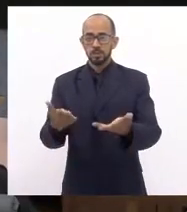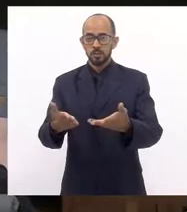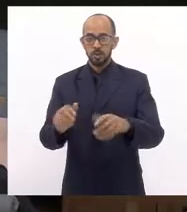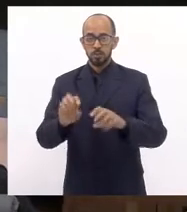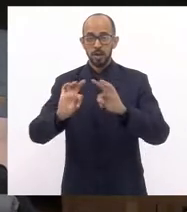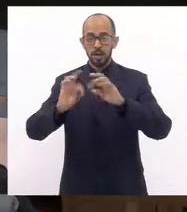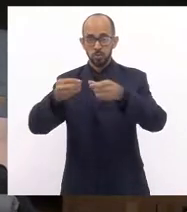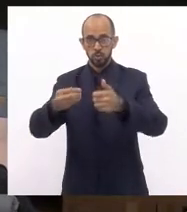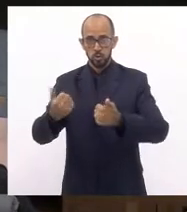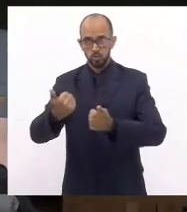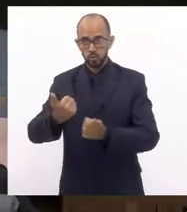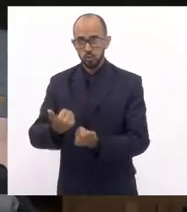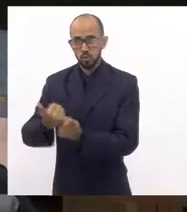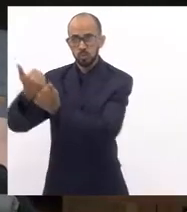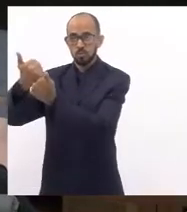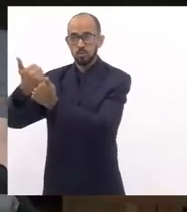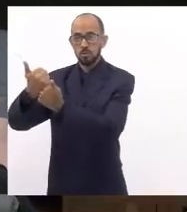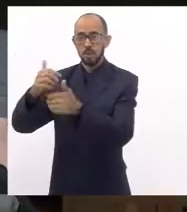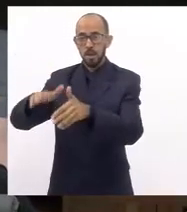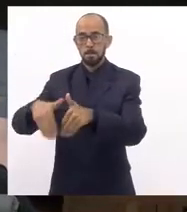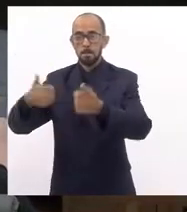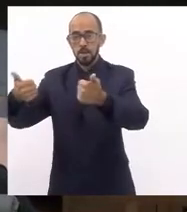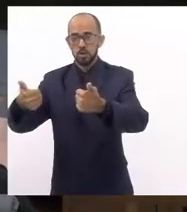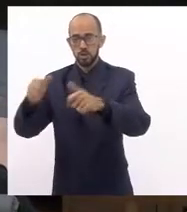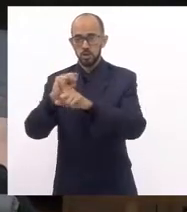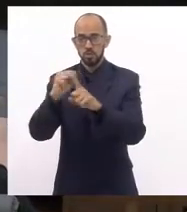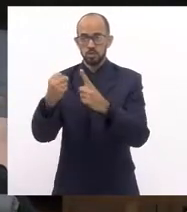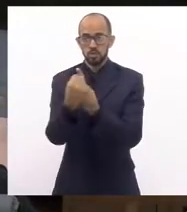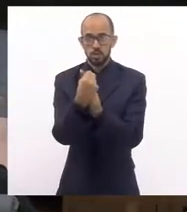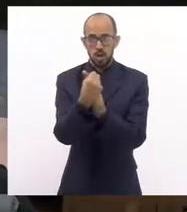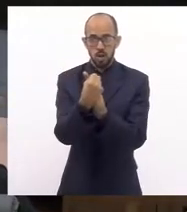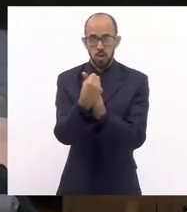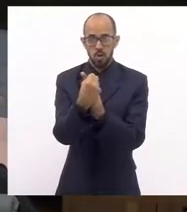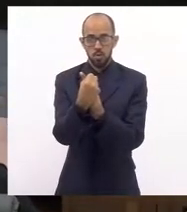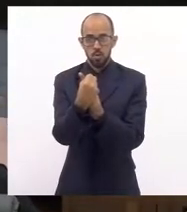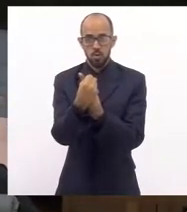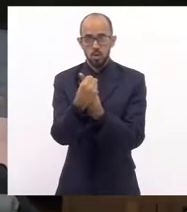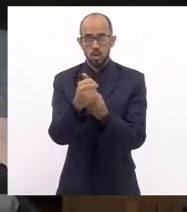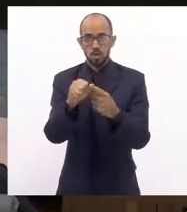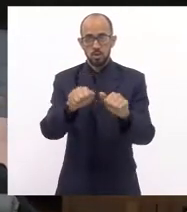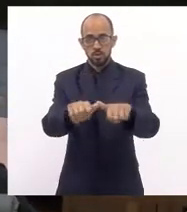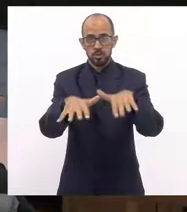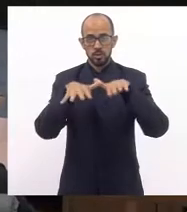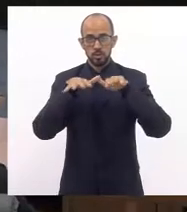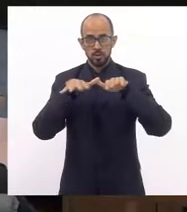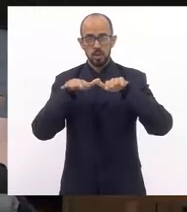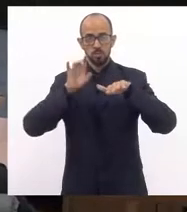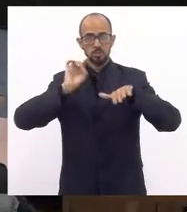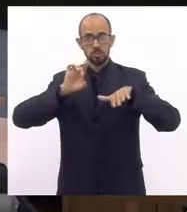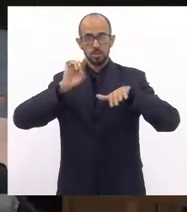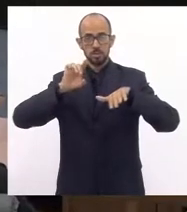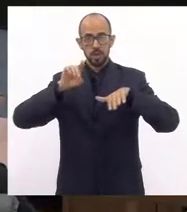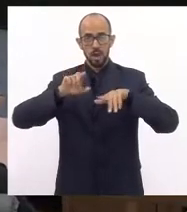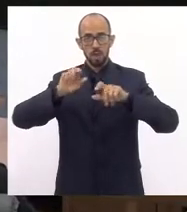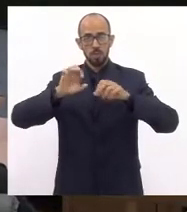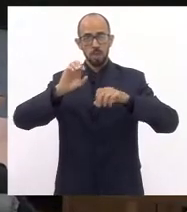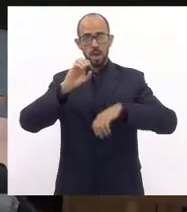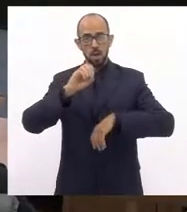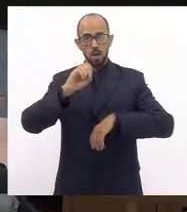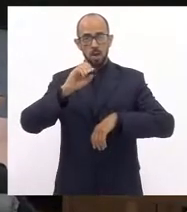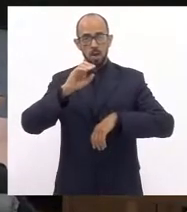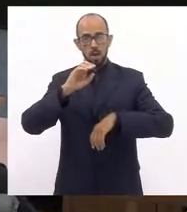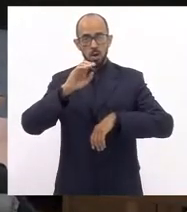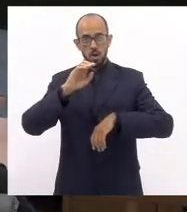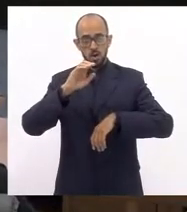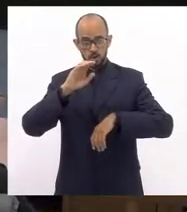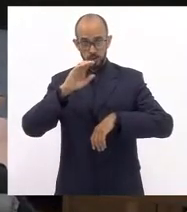para a transformação e melhoria social. Nos reunimos em sessão solene para marcar o reconhecimento da Ordem dos Capelães do Brasil,